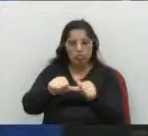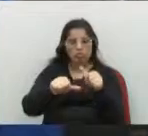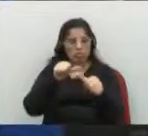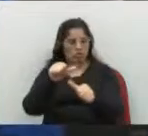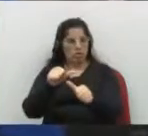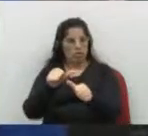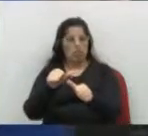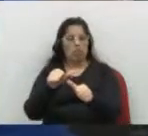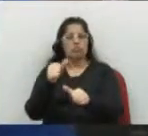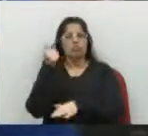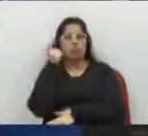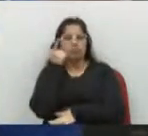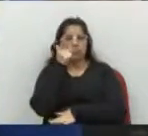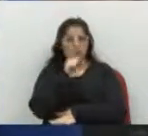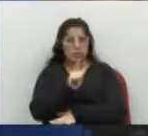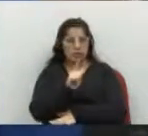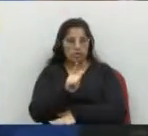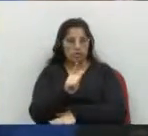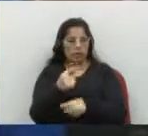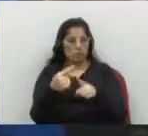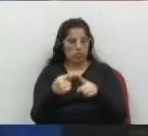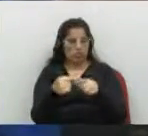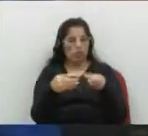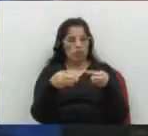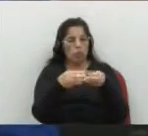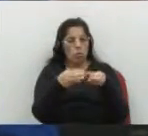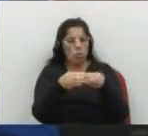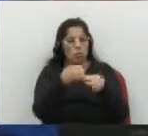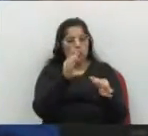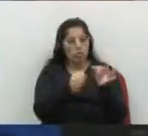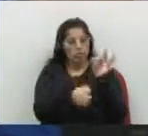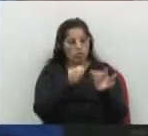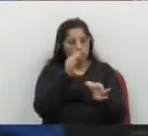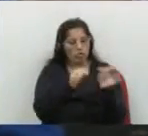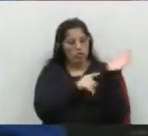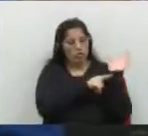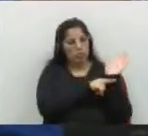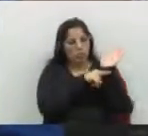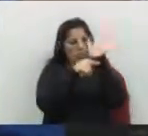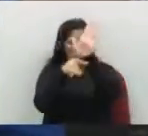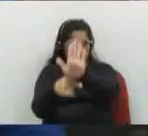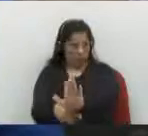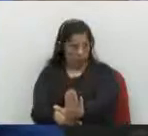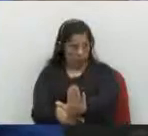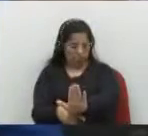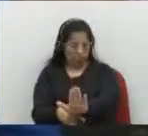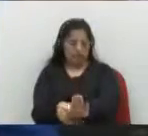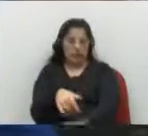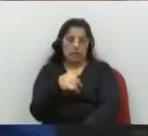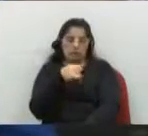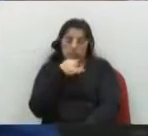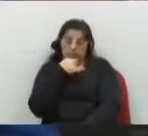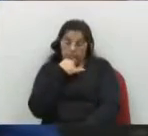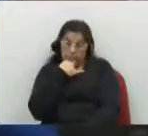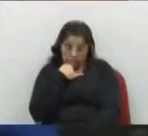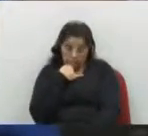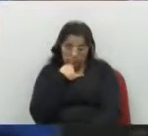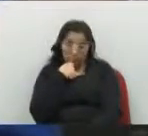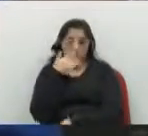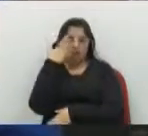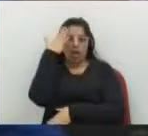cima, e com certeza o departamento jurídico vai funcionar nesse quesito. Infelizmente, sabemos bem que temos